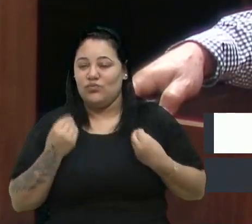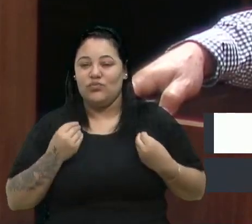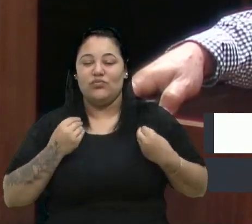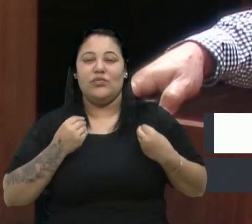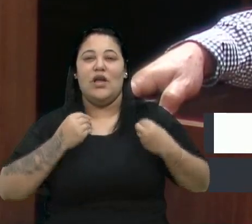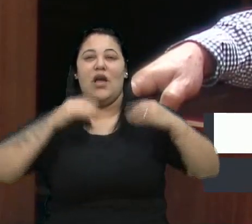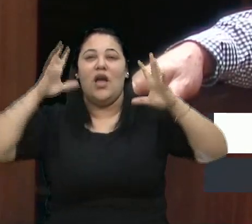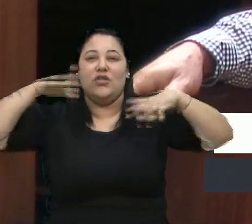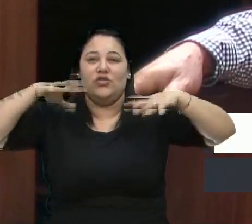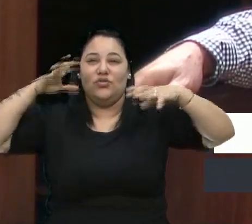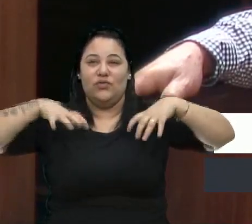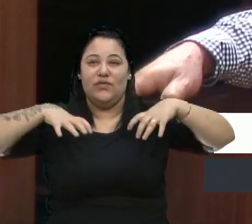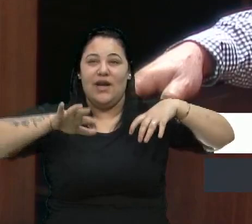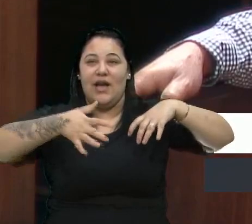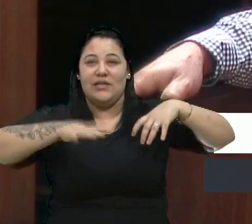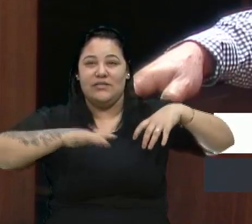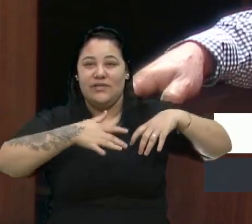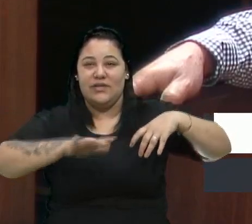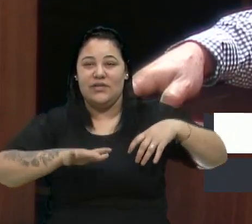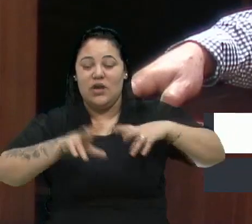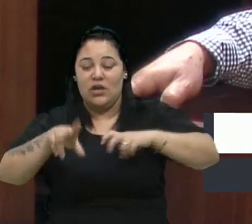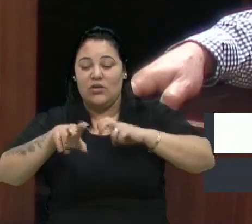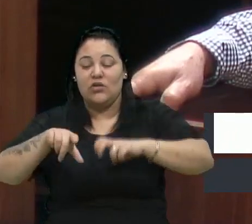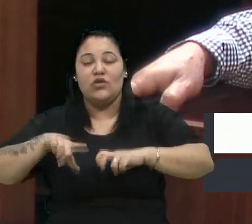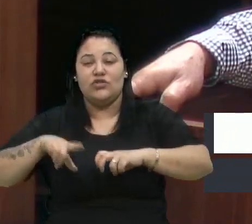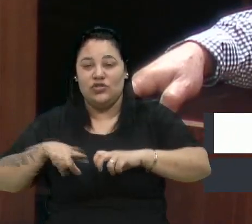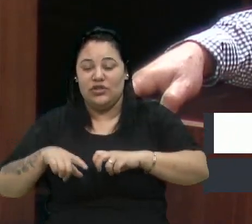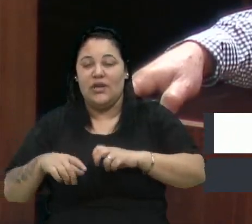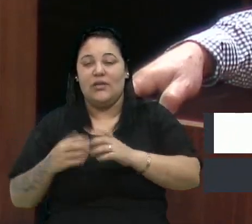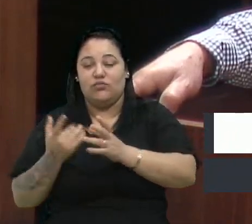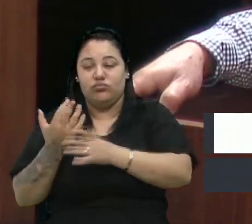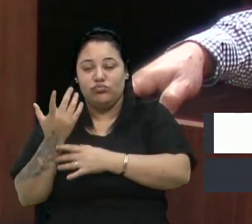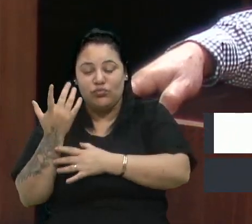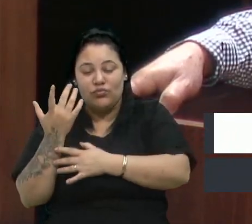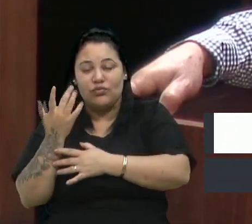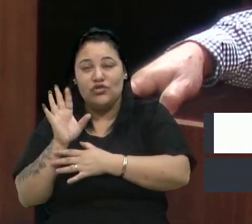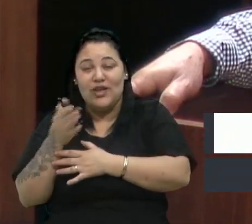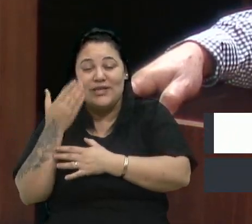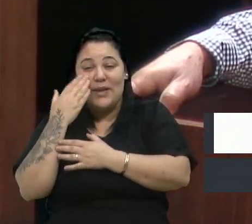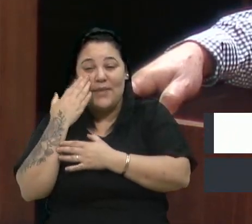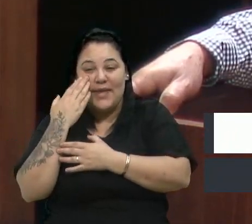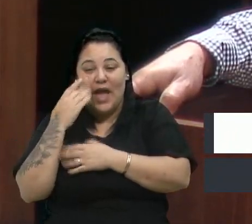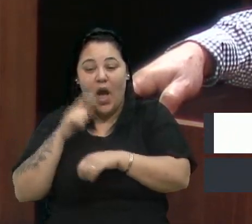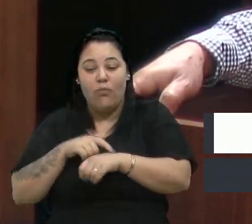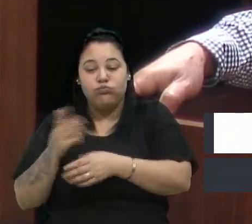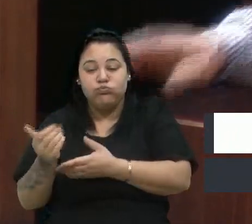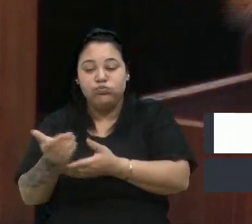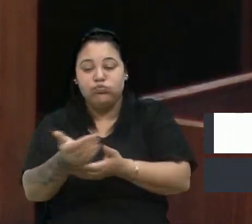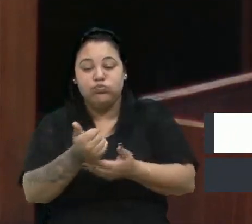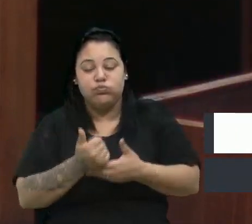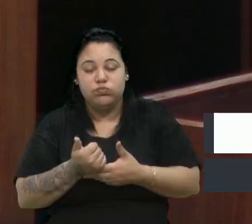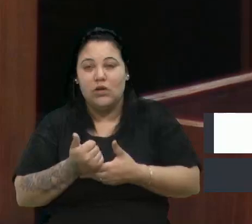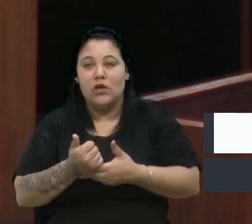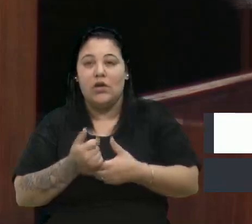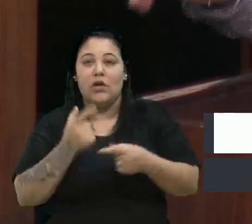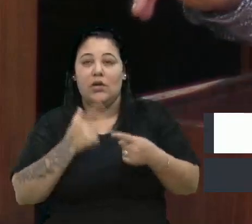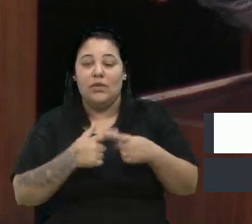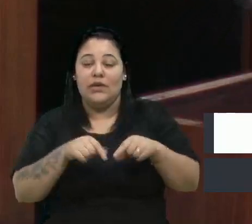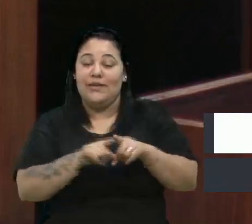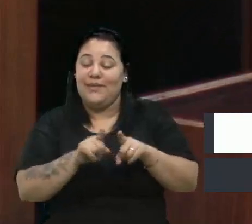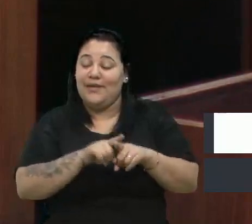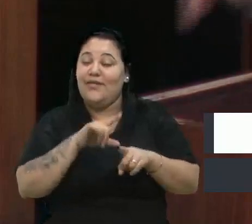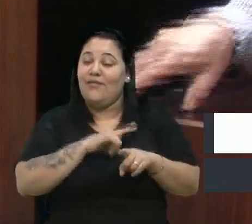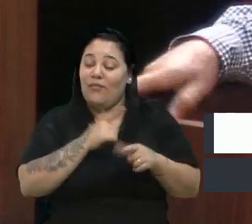muitas vezes o agricultor tinha a muda programada, ou não, a possibilidade de não preparar a terra poderia ter